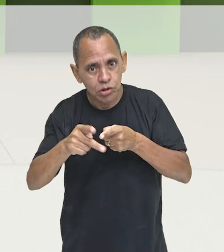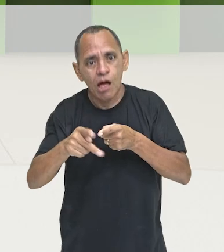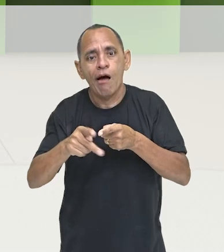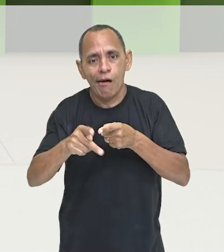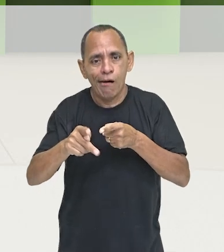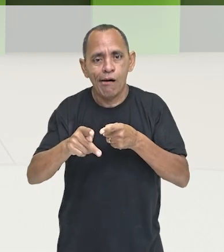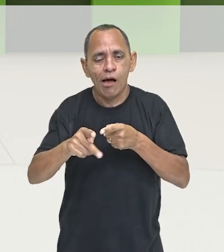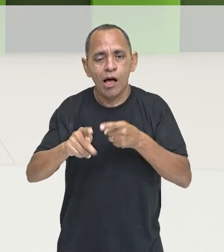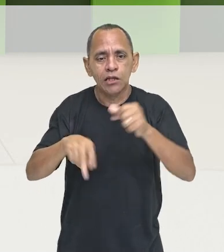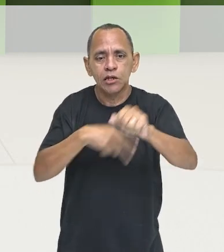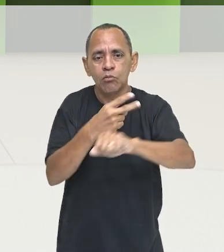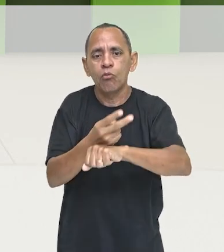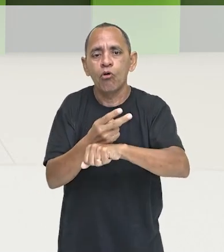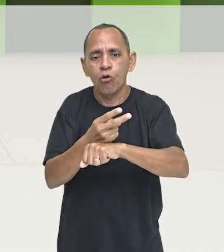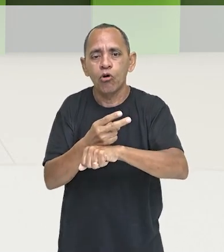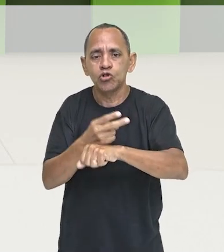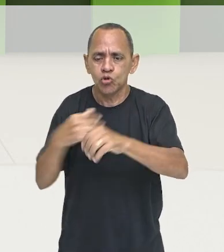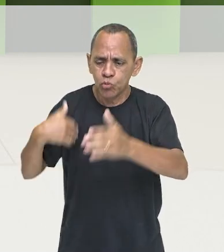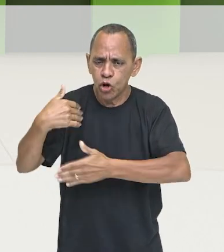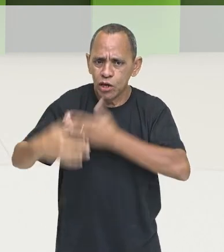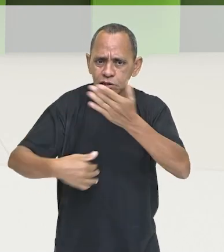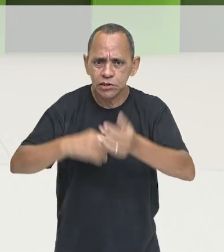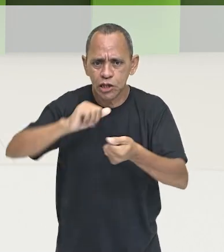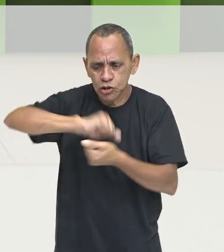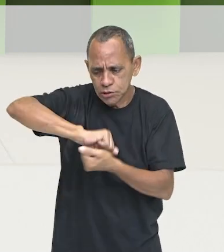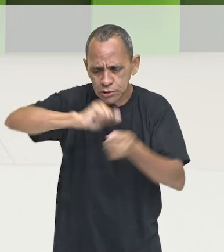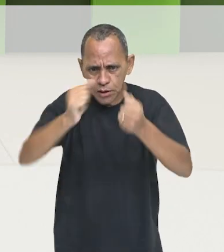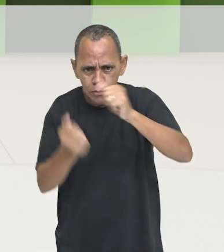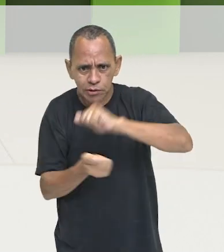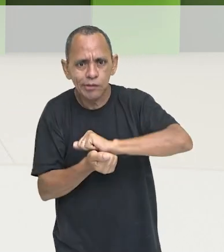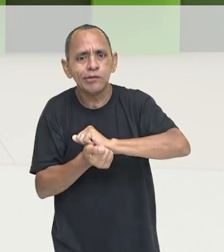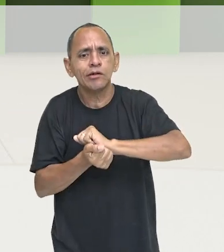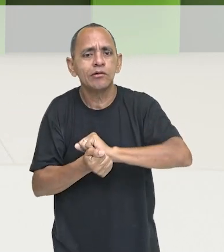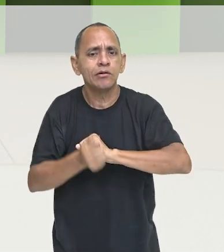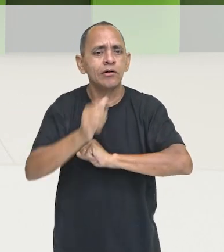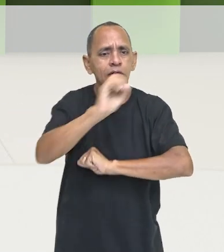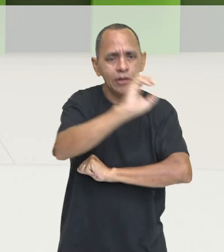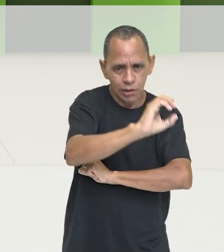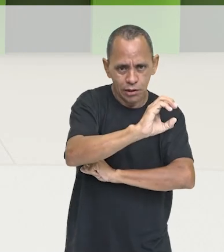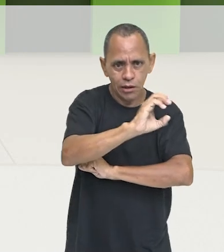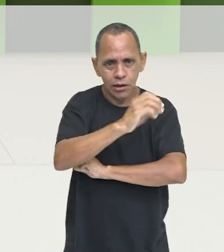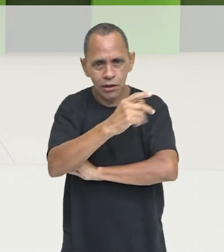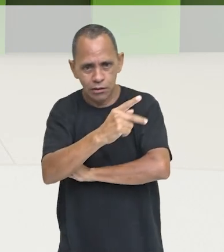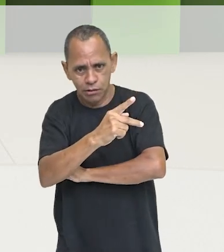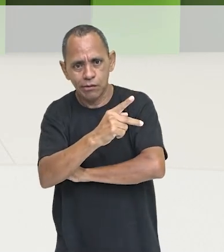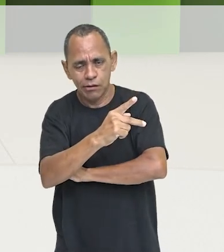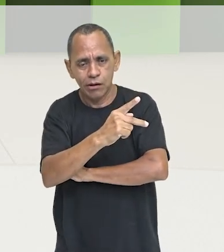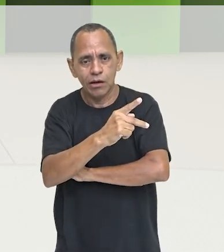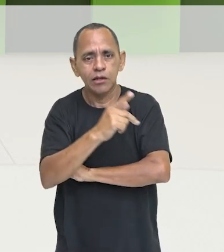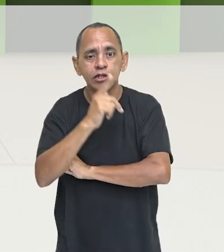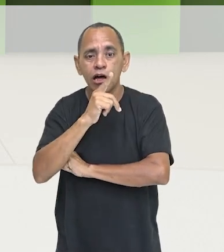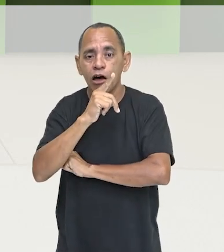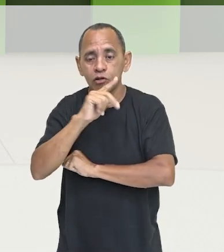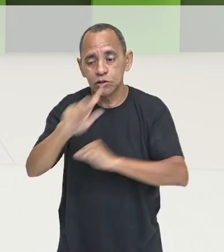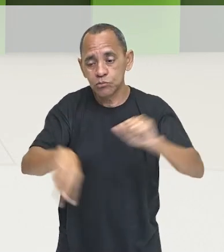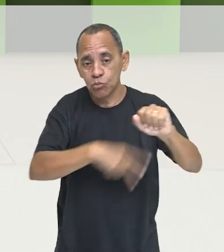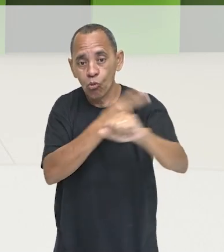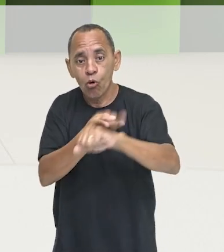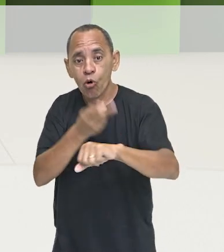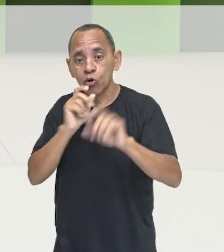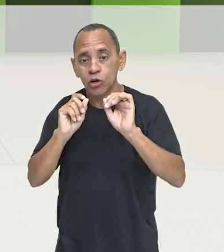Olha, o processo de transformação da energia potencial da água em energia cinética e,